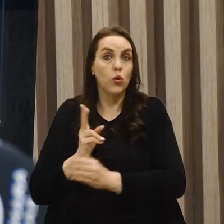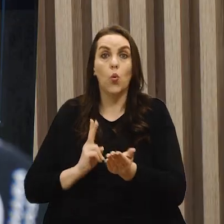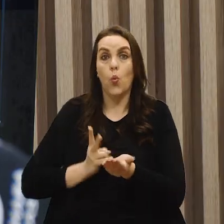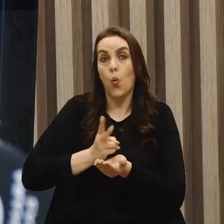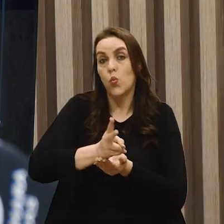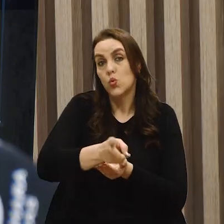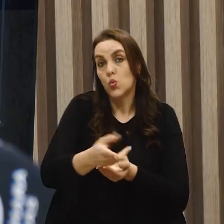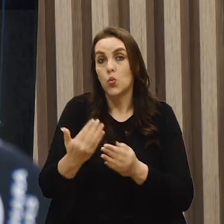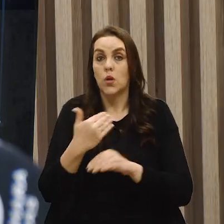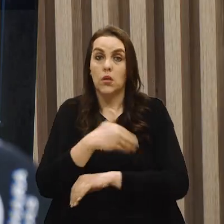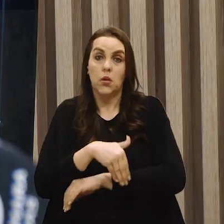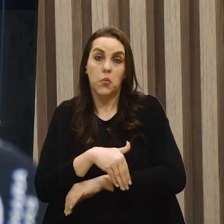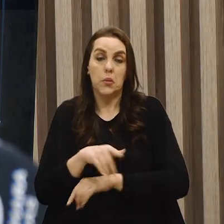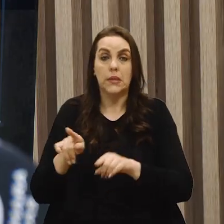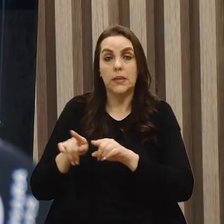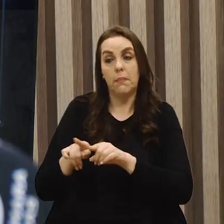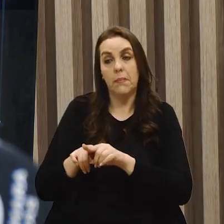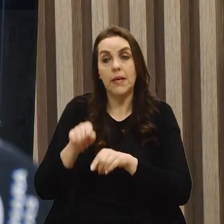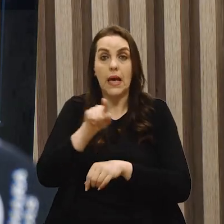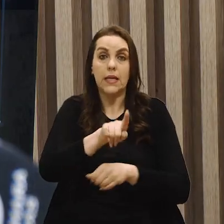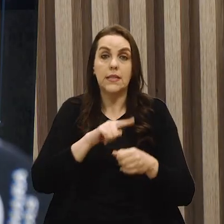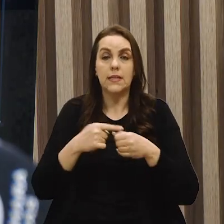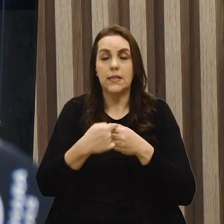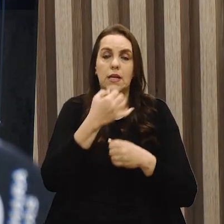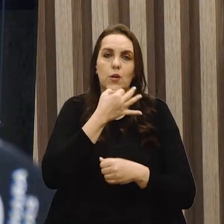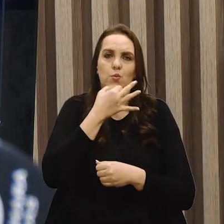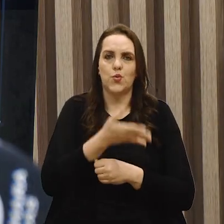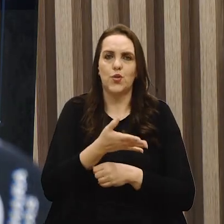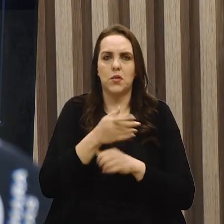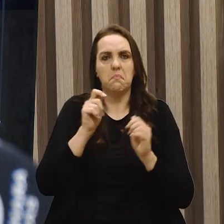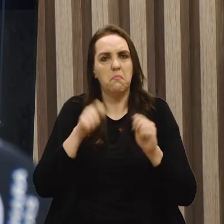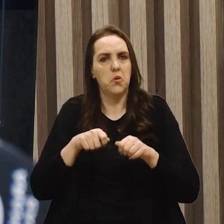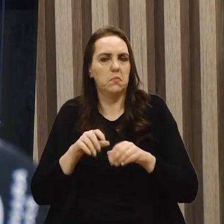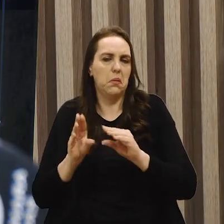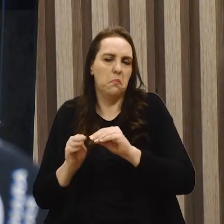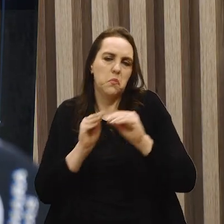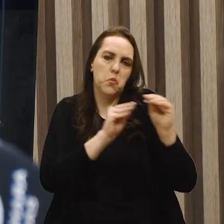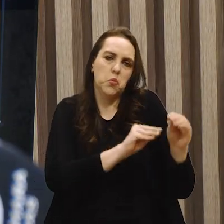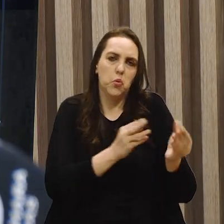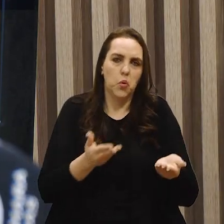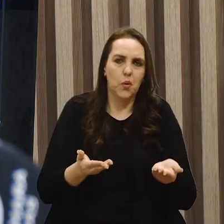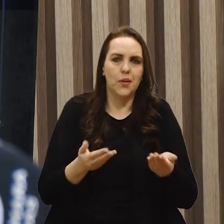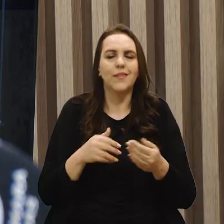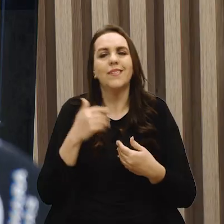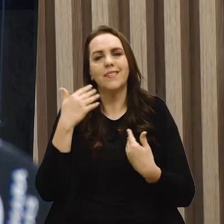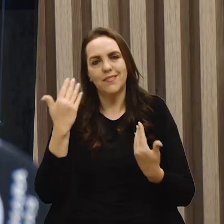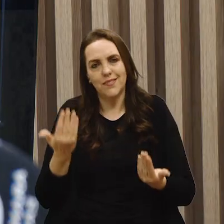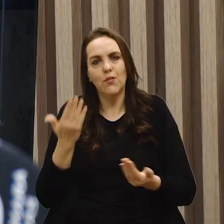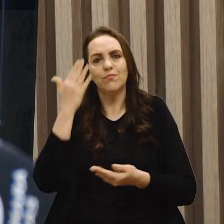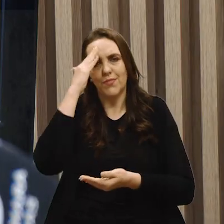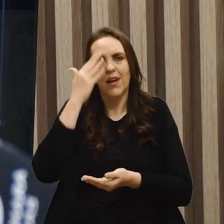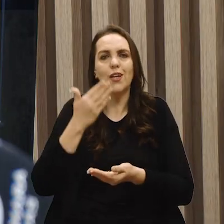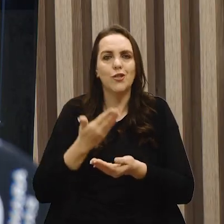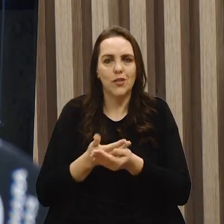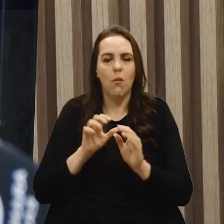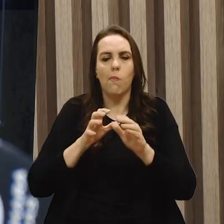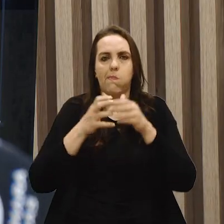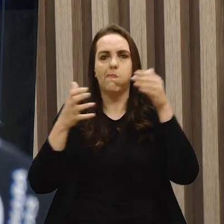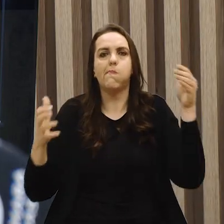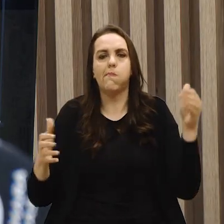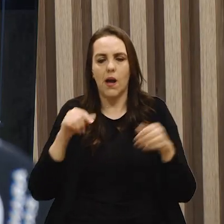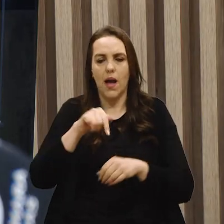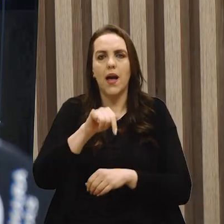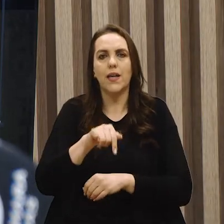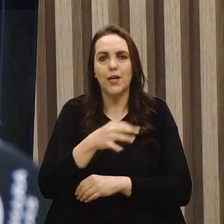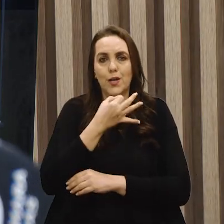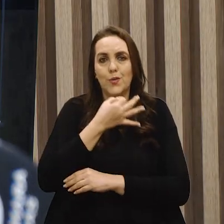rua, não permanecer mais em situação de rua e nem permanecer mais no município de Caxias do Sul. Então, por isso que a gente acha que infla muito o número dentro do município,